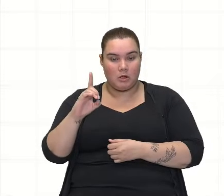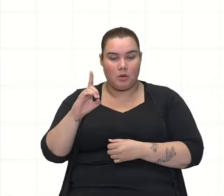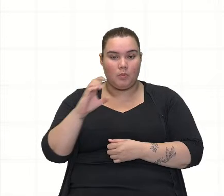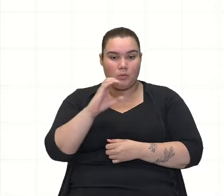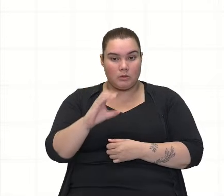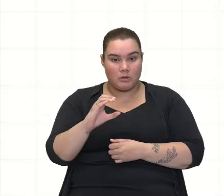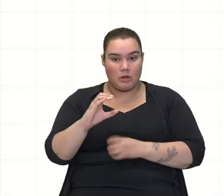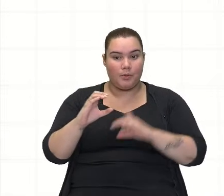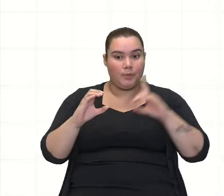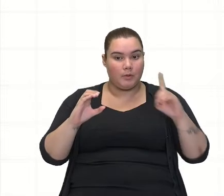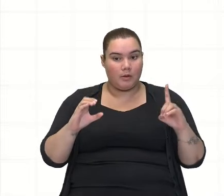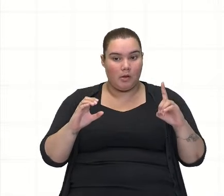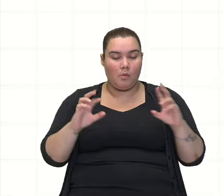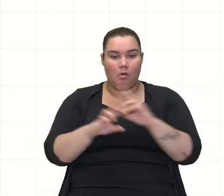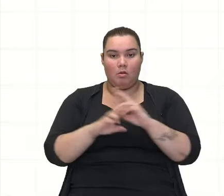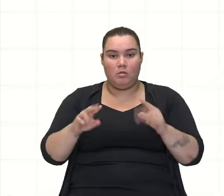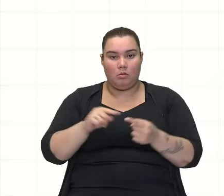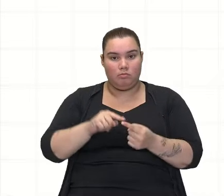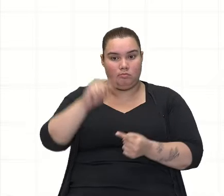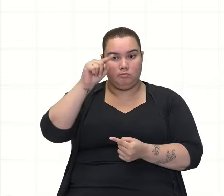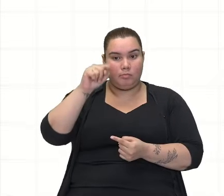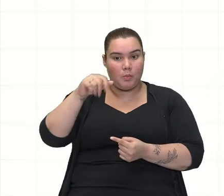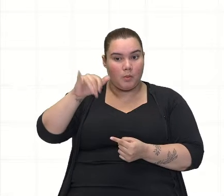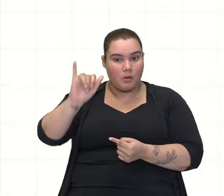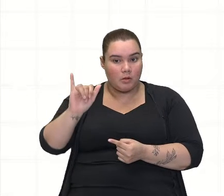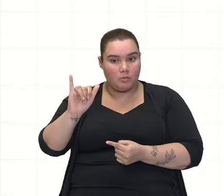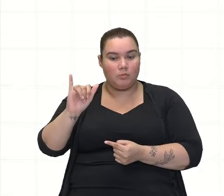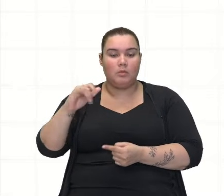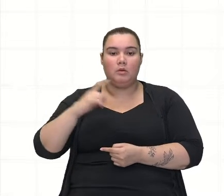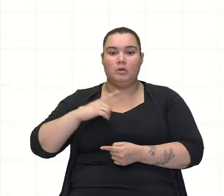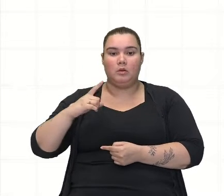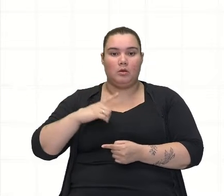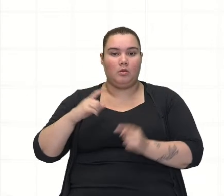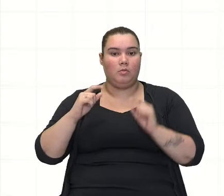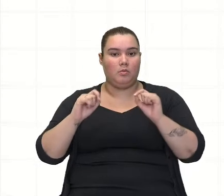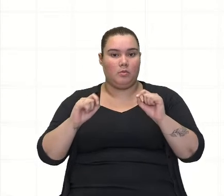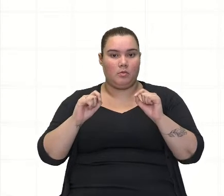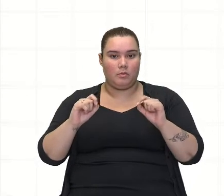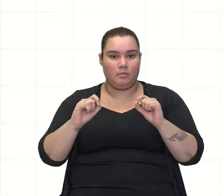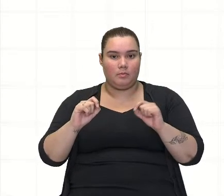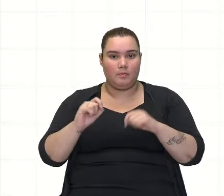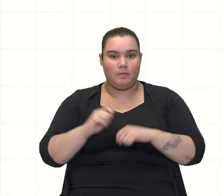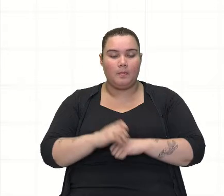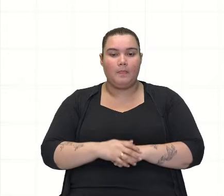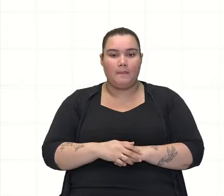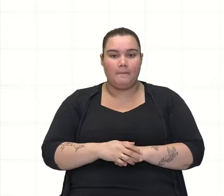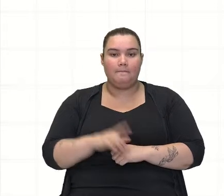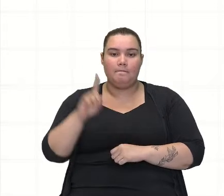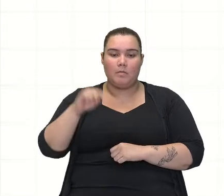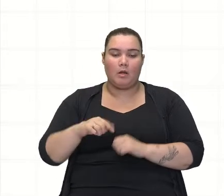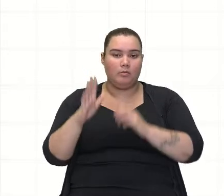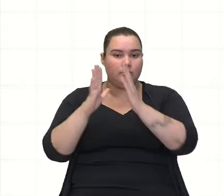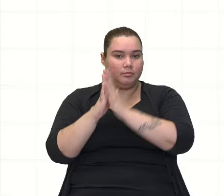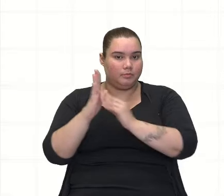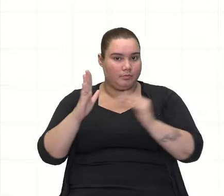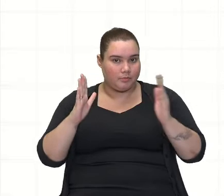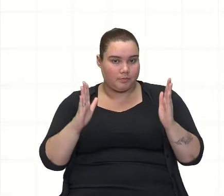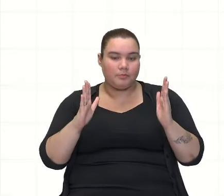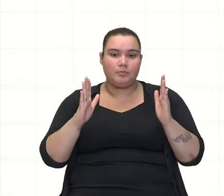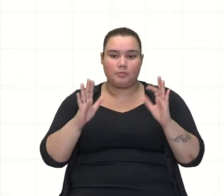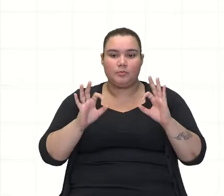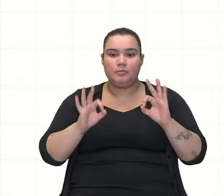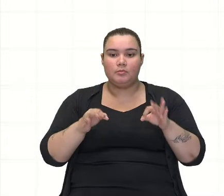eixo Y, né, eles têm aqui como simetria a reflexão.